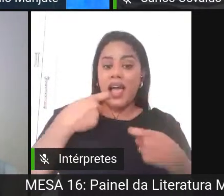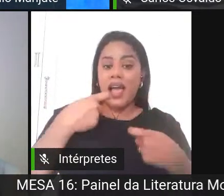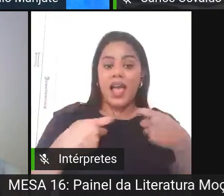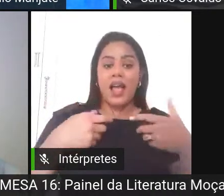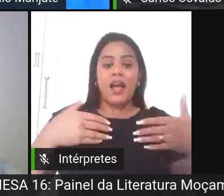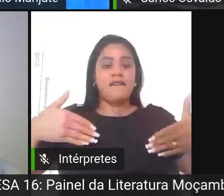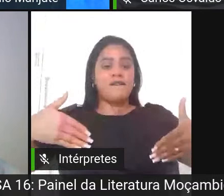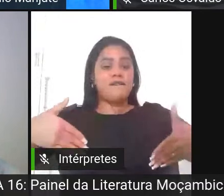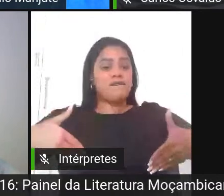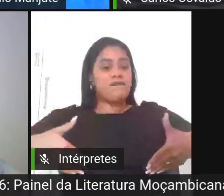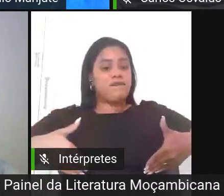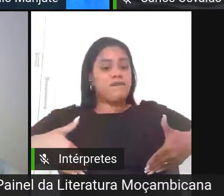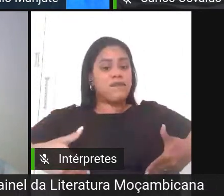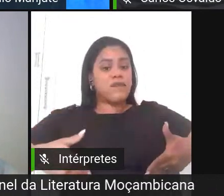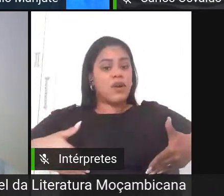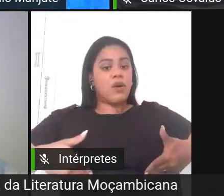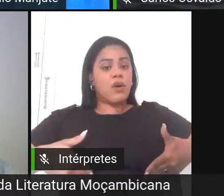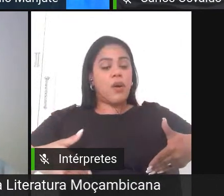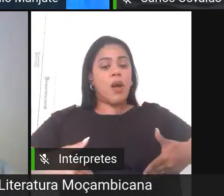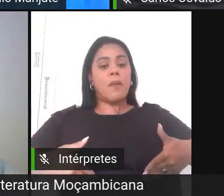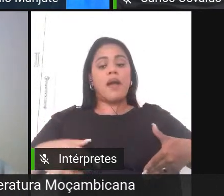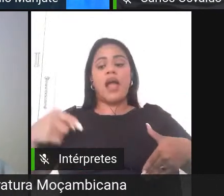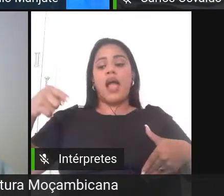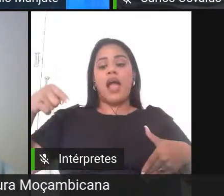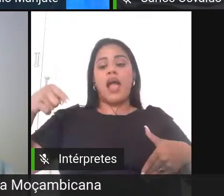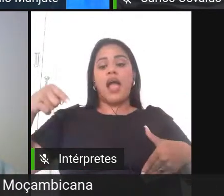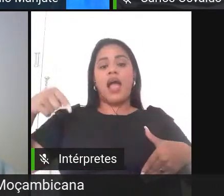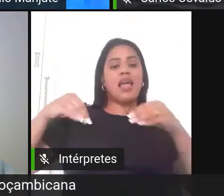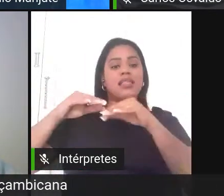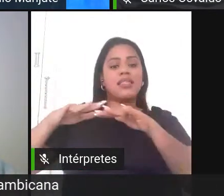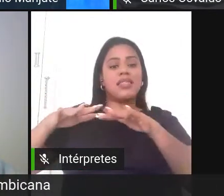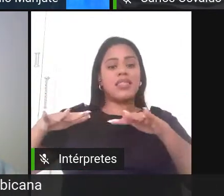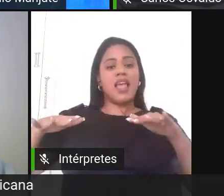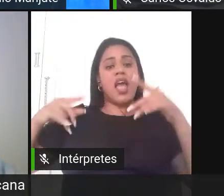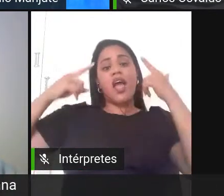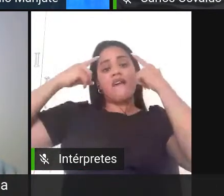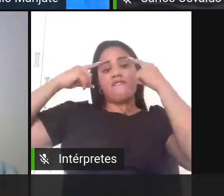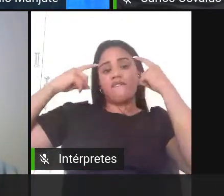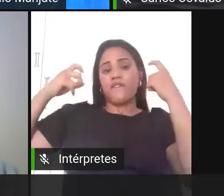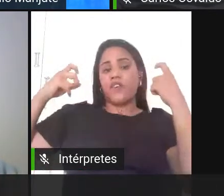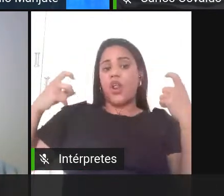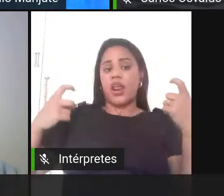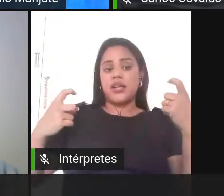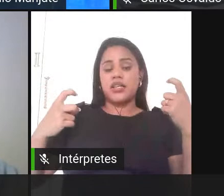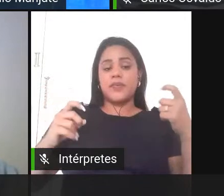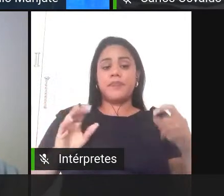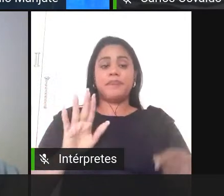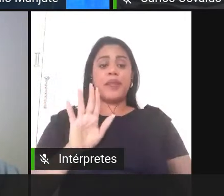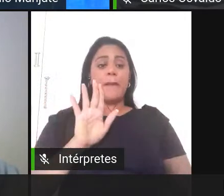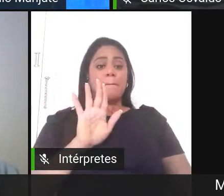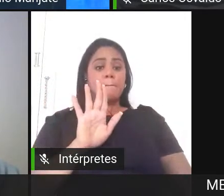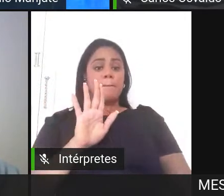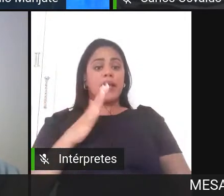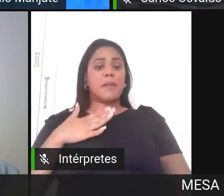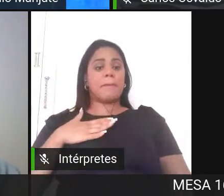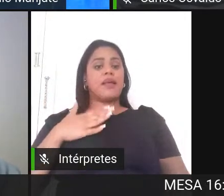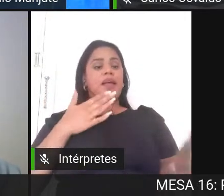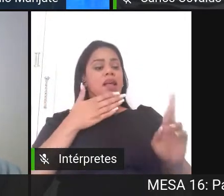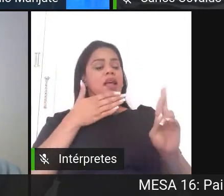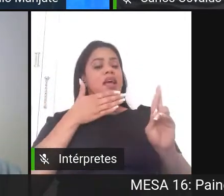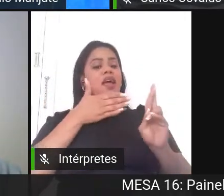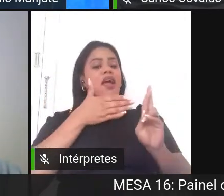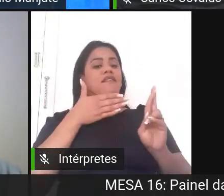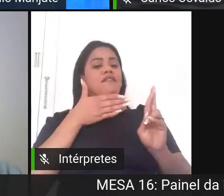da violência. Mas um dos referentes que eu tenho é, antes de falar do amor, eu falo,